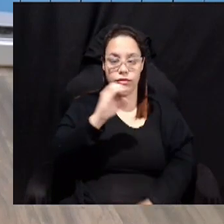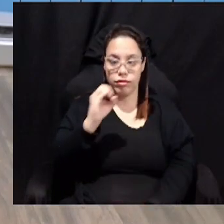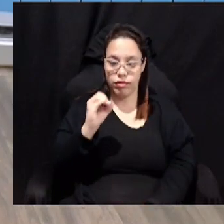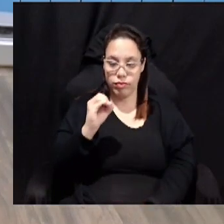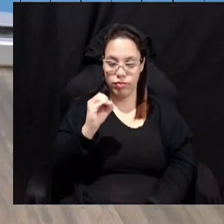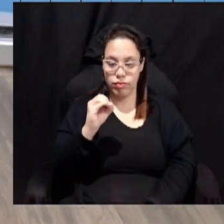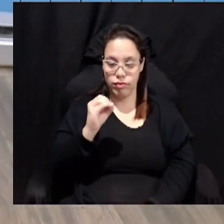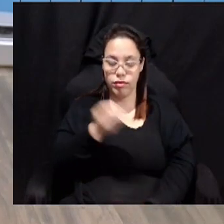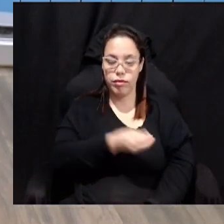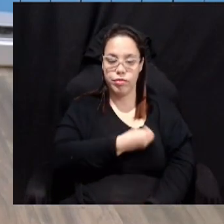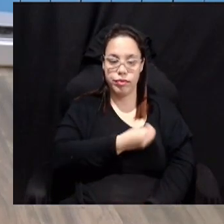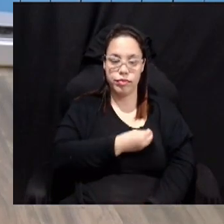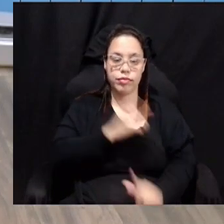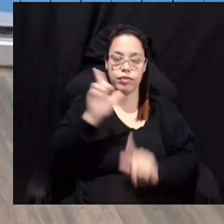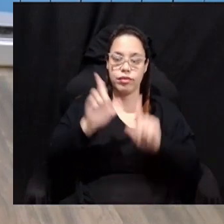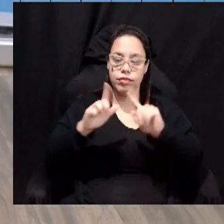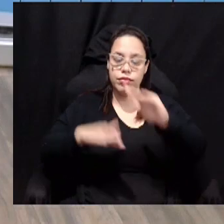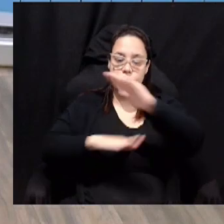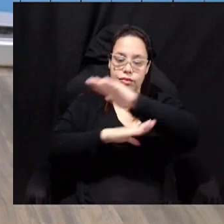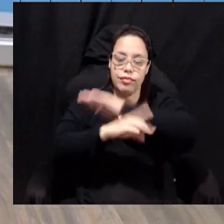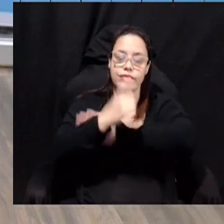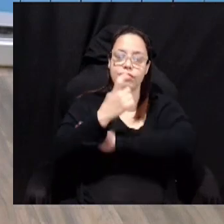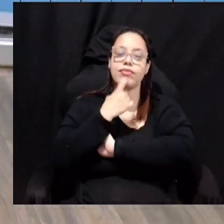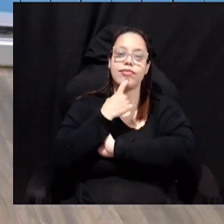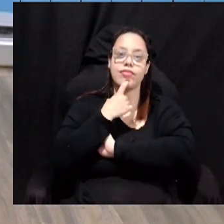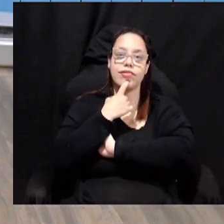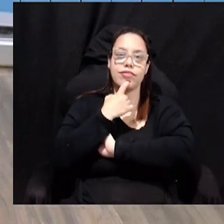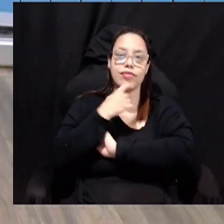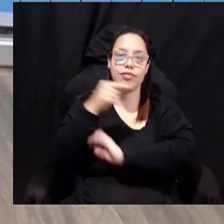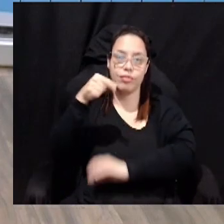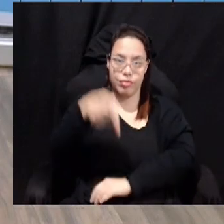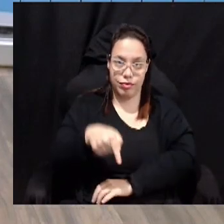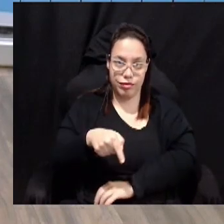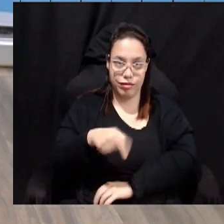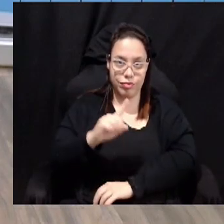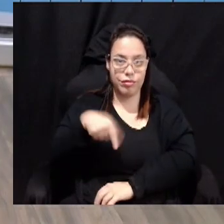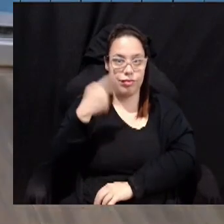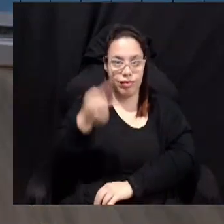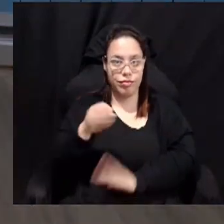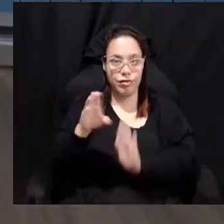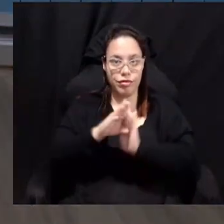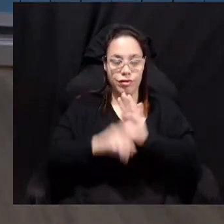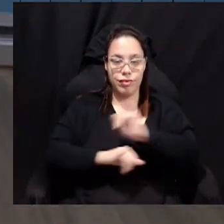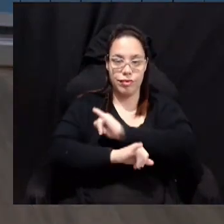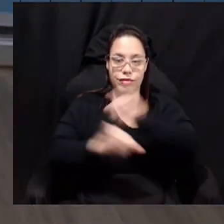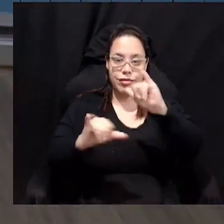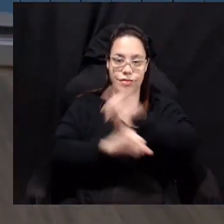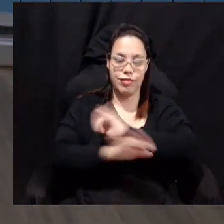vivo pela TV Câmara Campinas e a gente fica por aqui. Até o próximo Câmara Notícia.